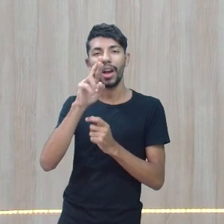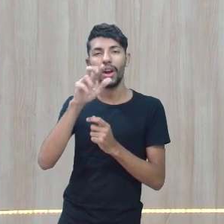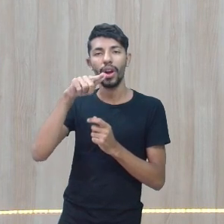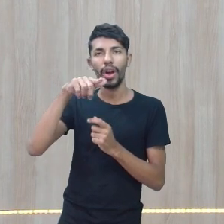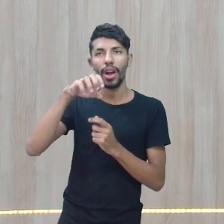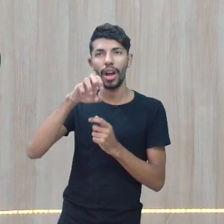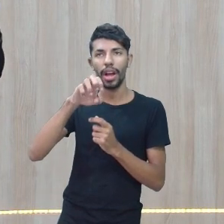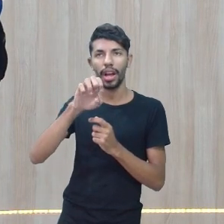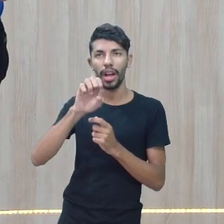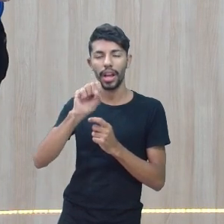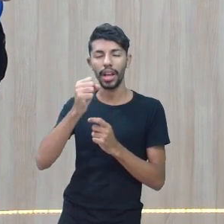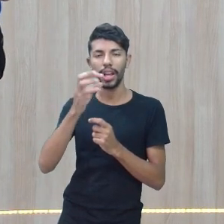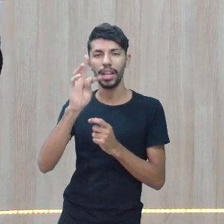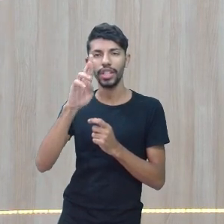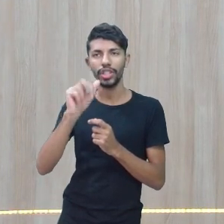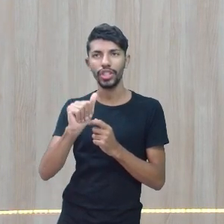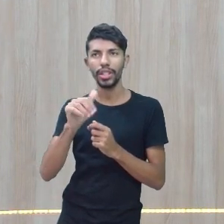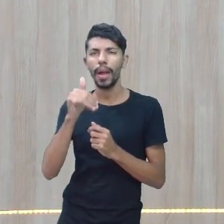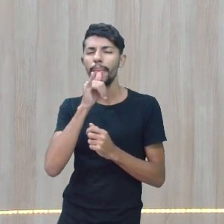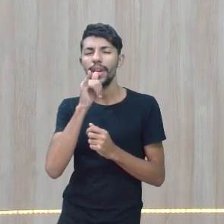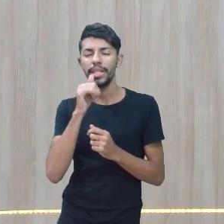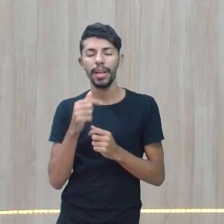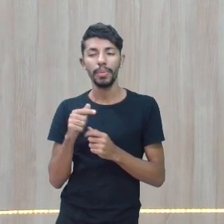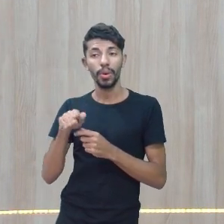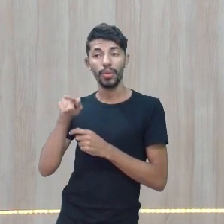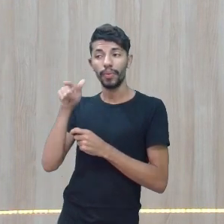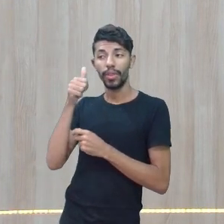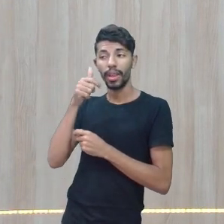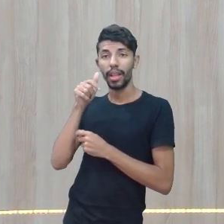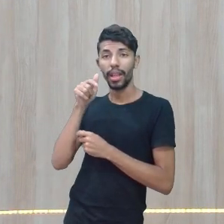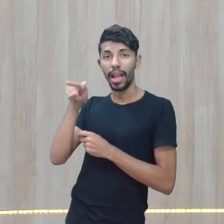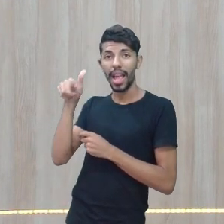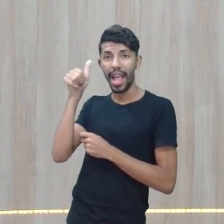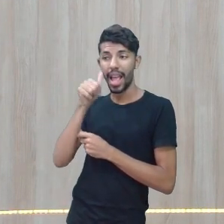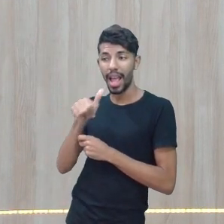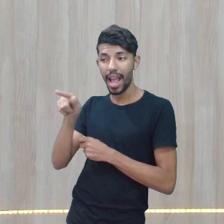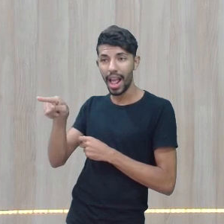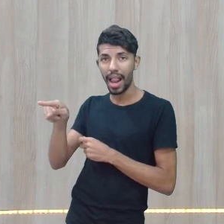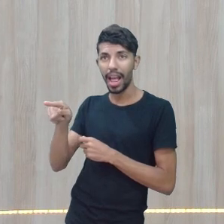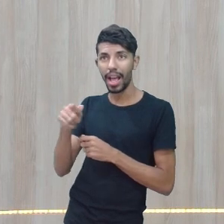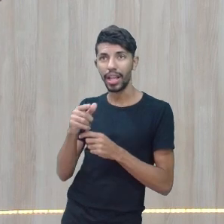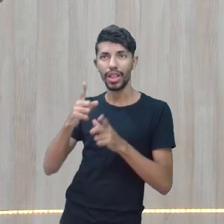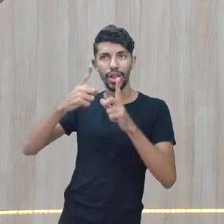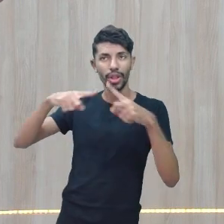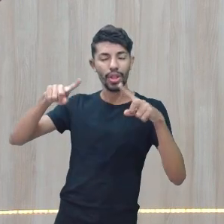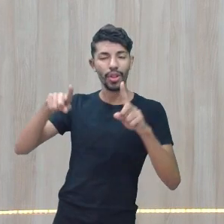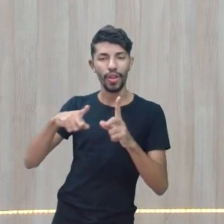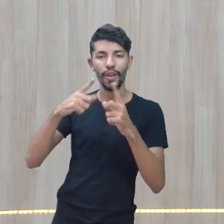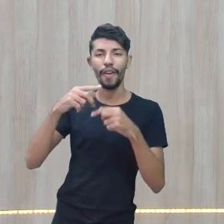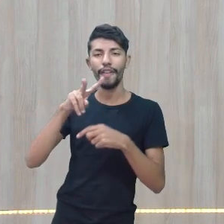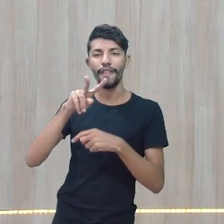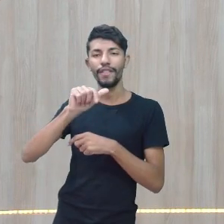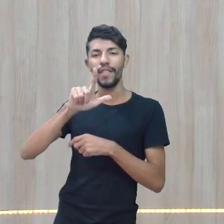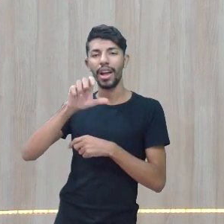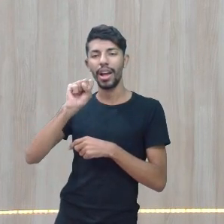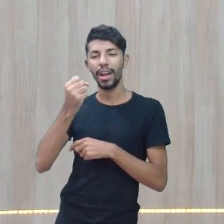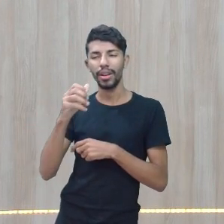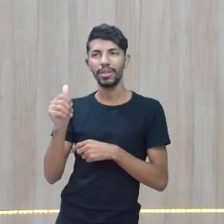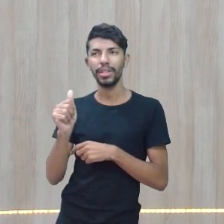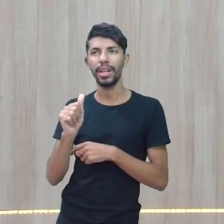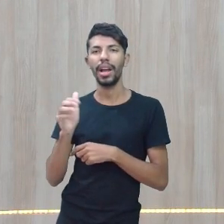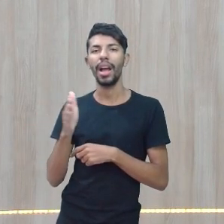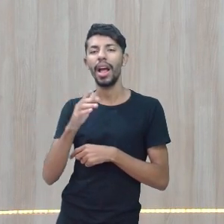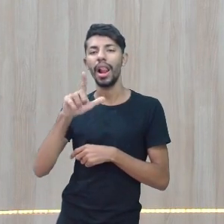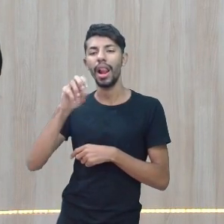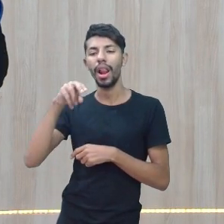longa, não é? E o verbo também, terceira pessoa, ela tocou. Vocês percebem aí? A orquestra tocou